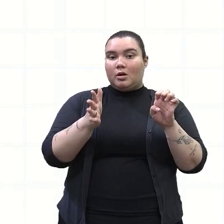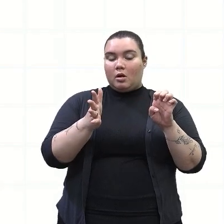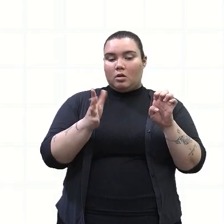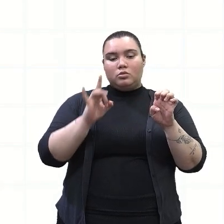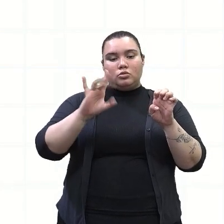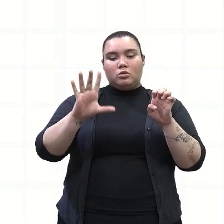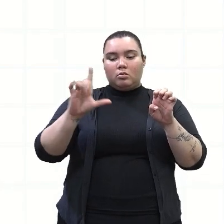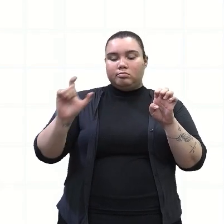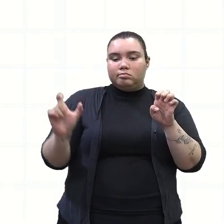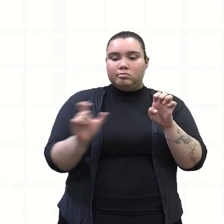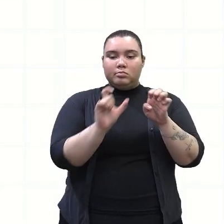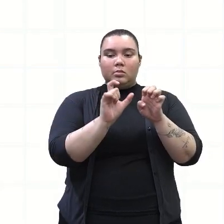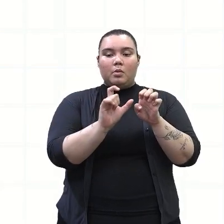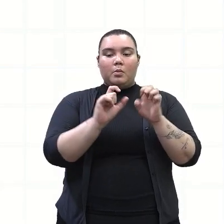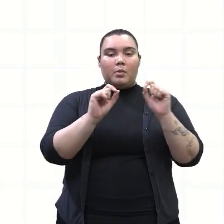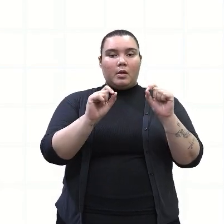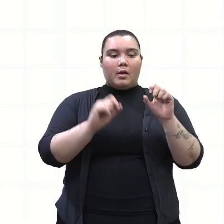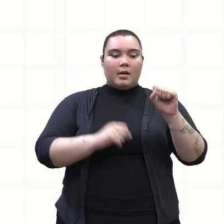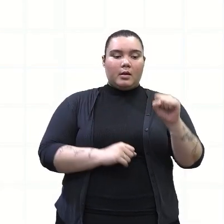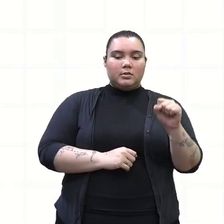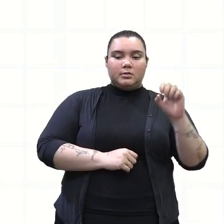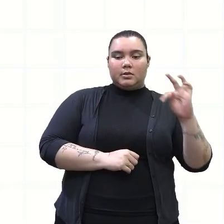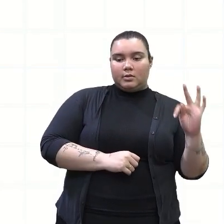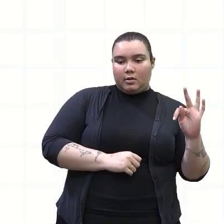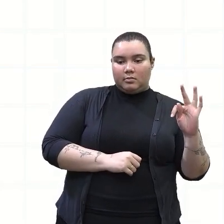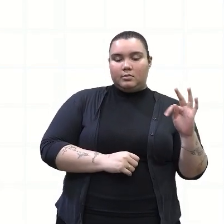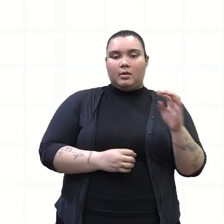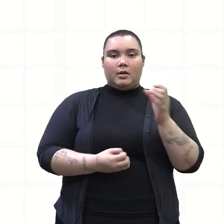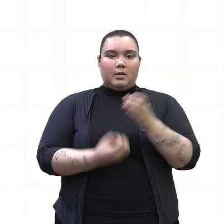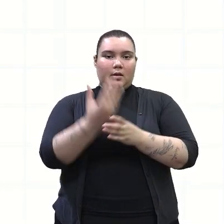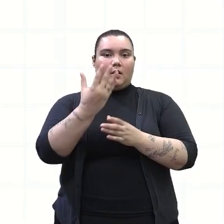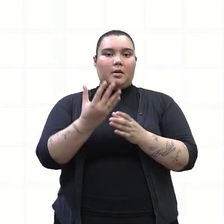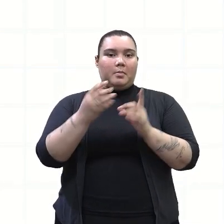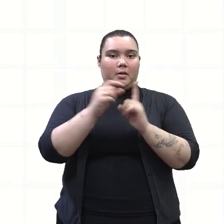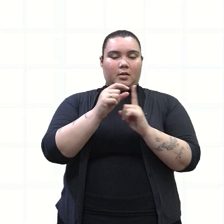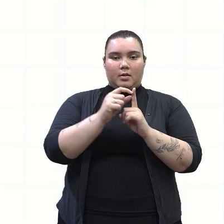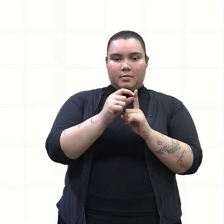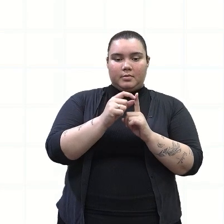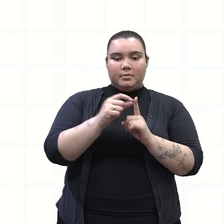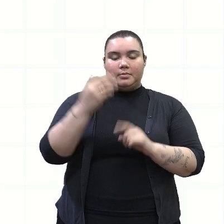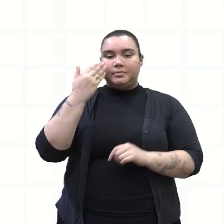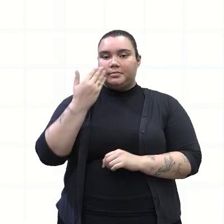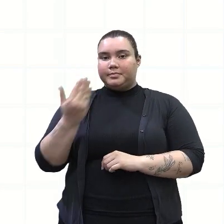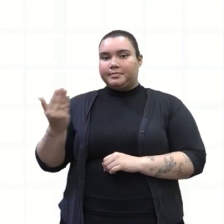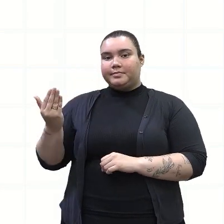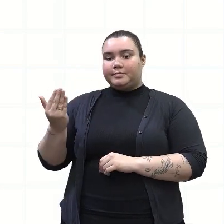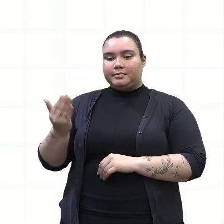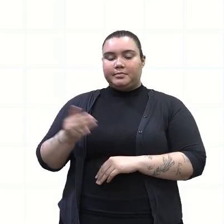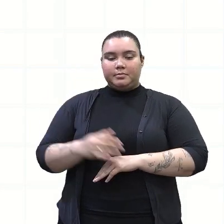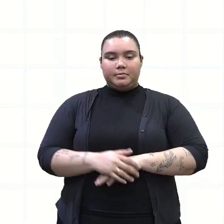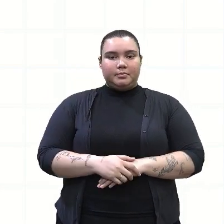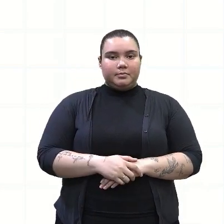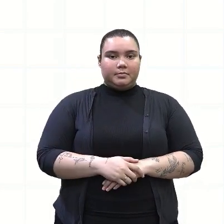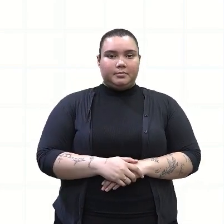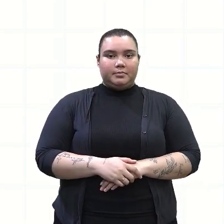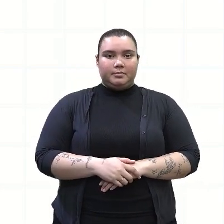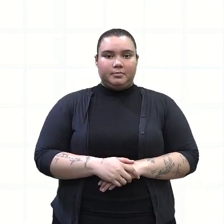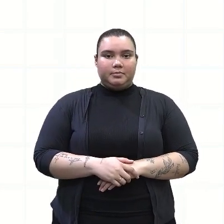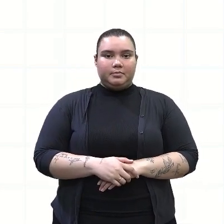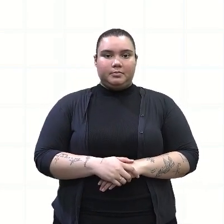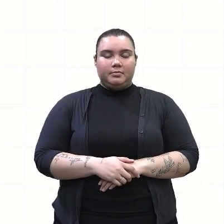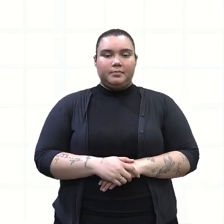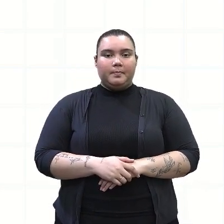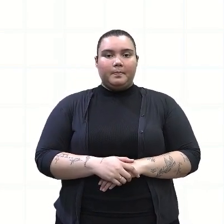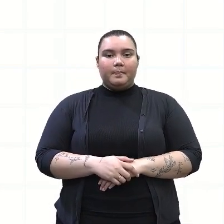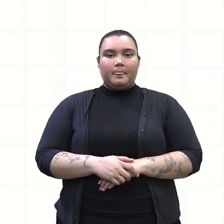fiz acrescentar o ST para formar o superlativo. Large, the largest. Large, the